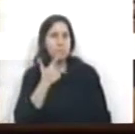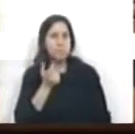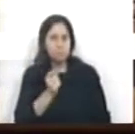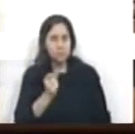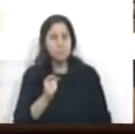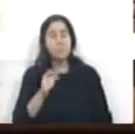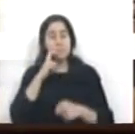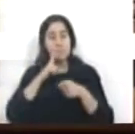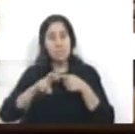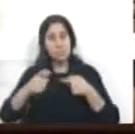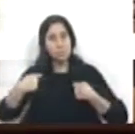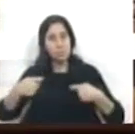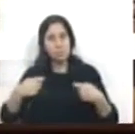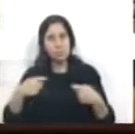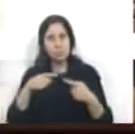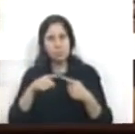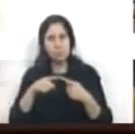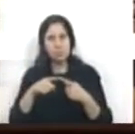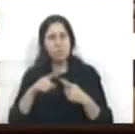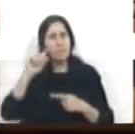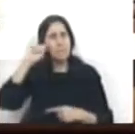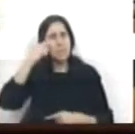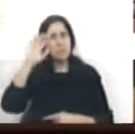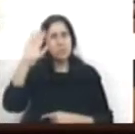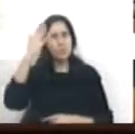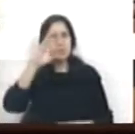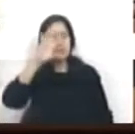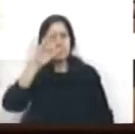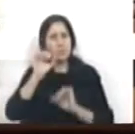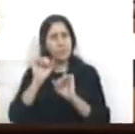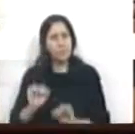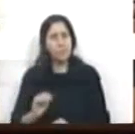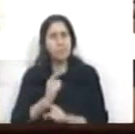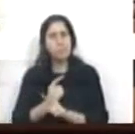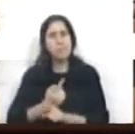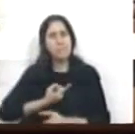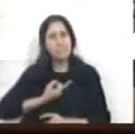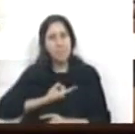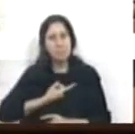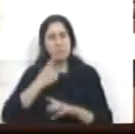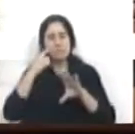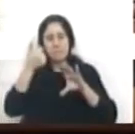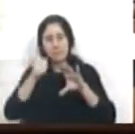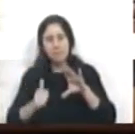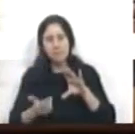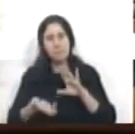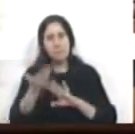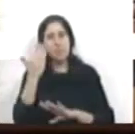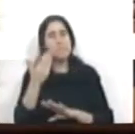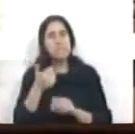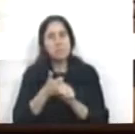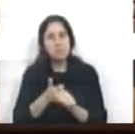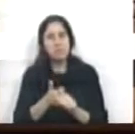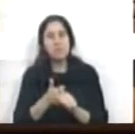custos energéticos, uma das faturas mais pesadas do nosso país, também tem de ser ainda mais aprofundada para lá